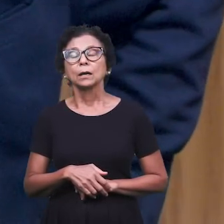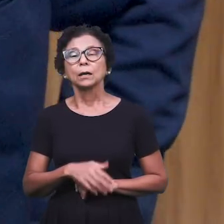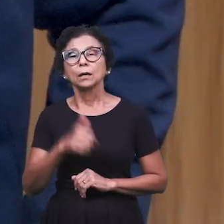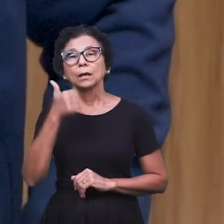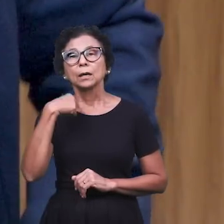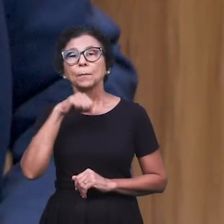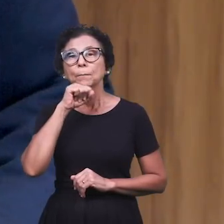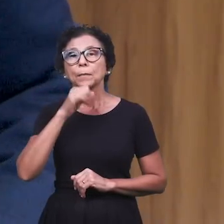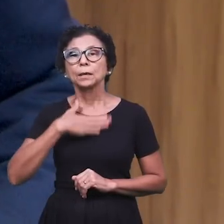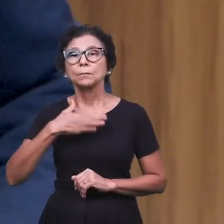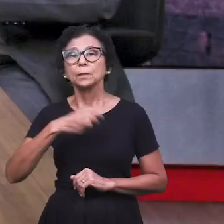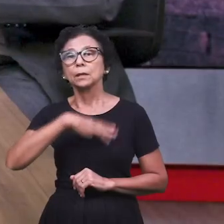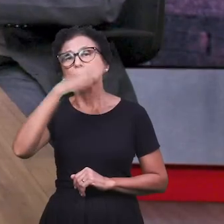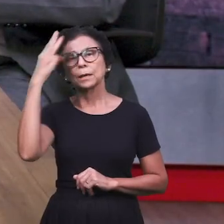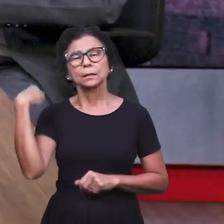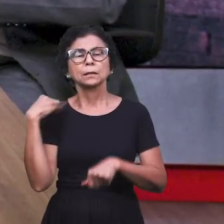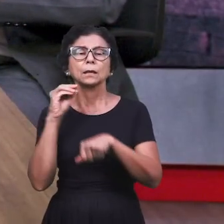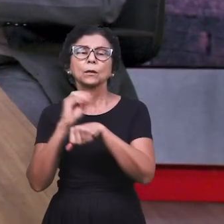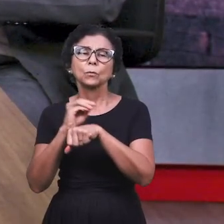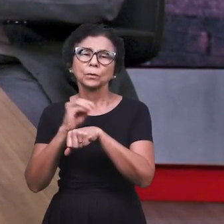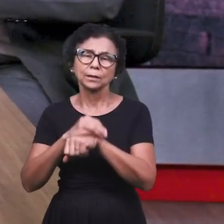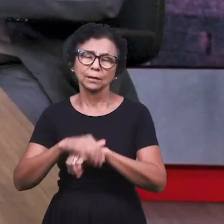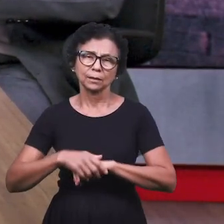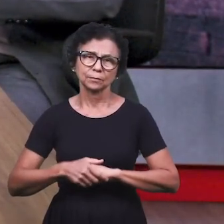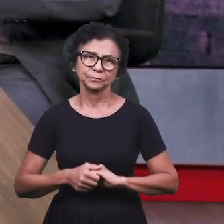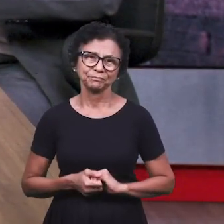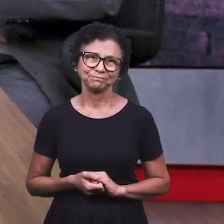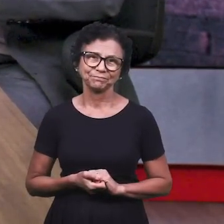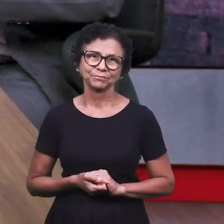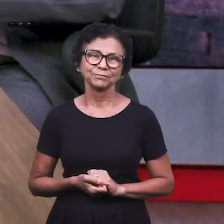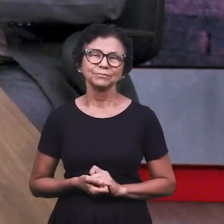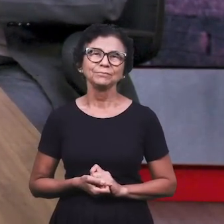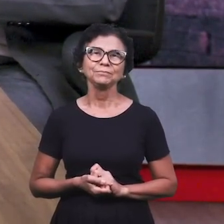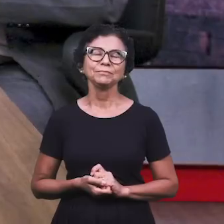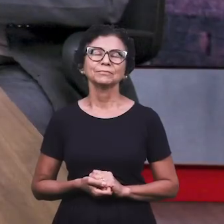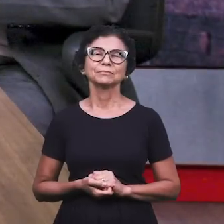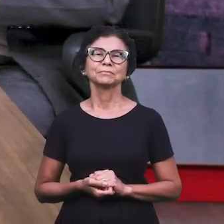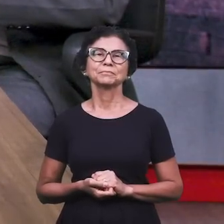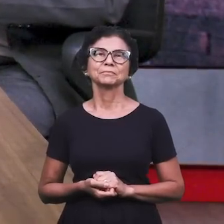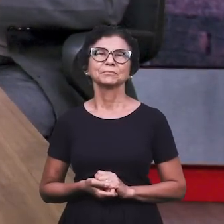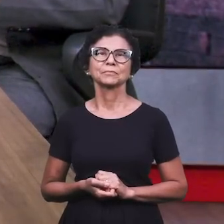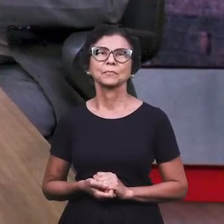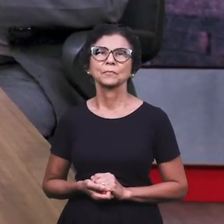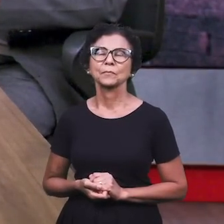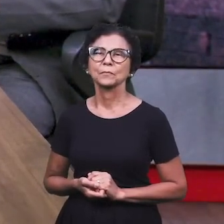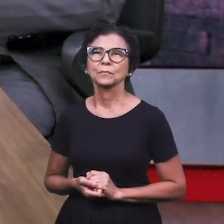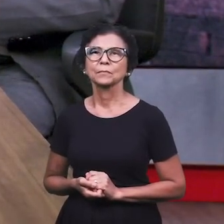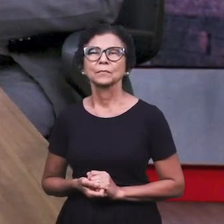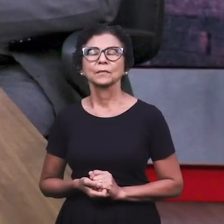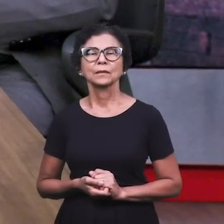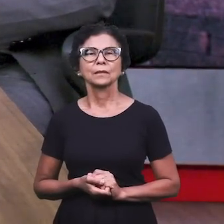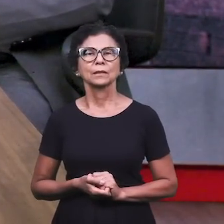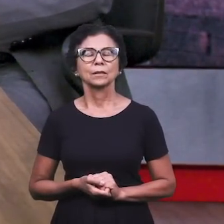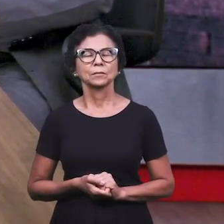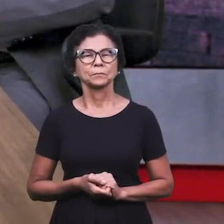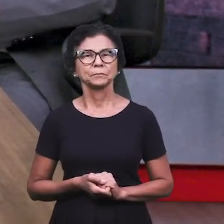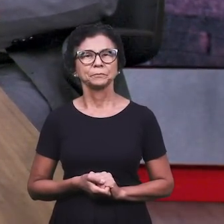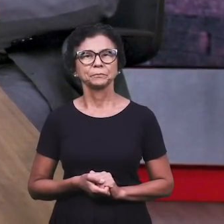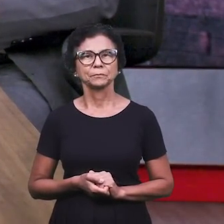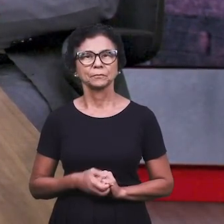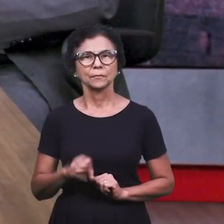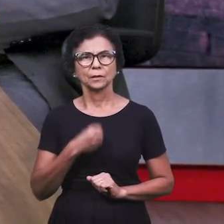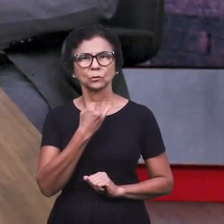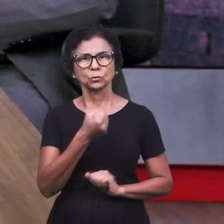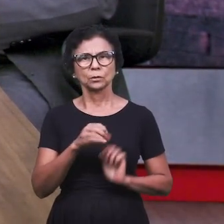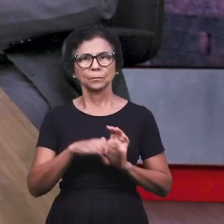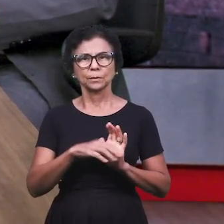o amava. O texto fala que Jesus o amava. Em João 3, 23, né? Jesus o amava. Agora é interessante, Antônio Carlos, que João ele